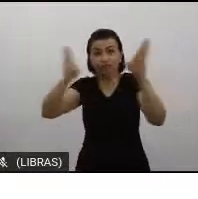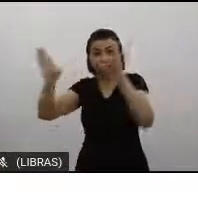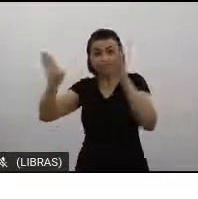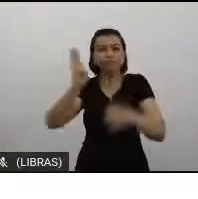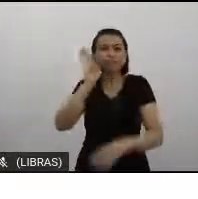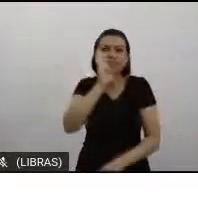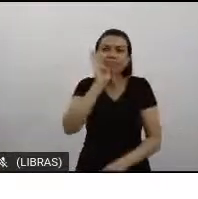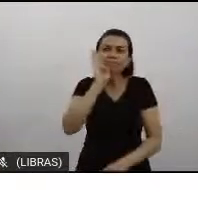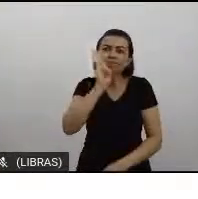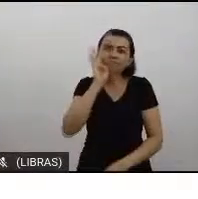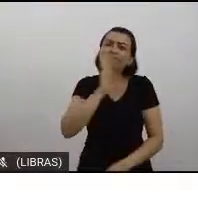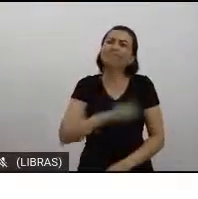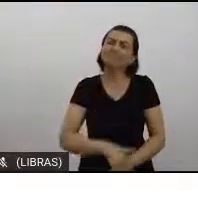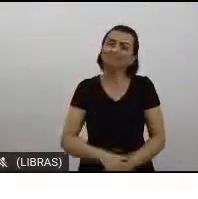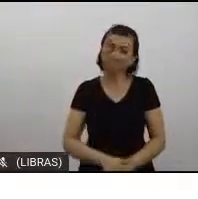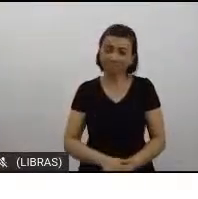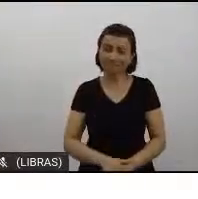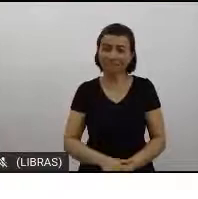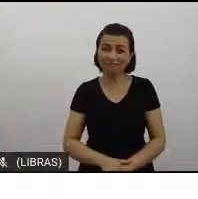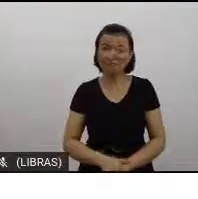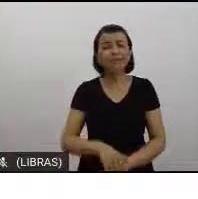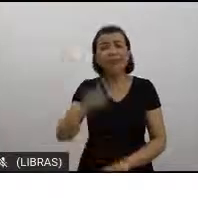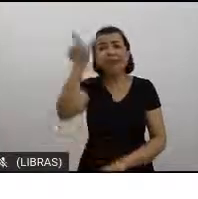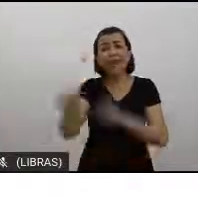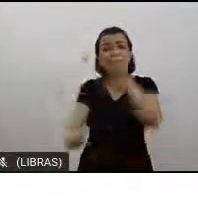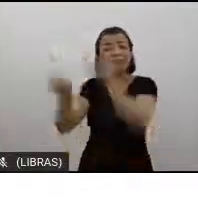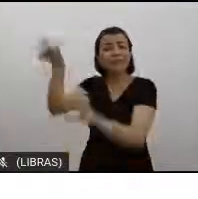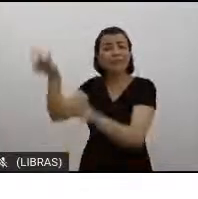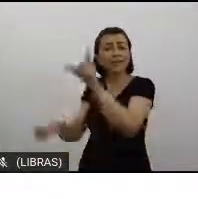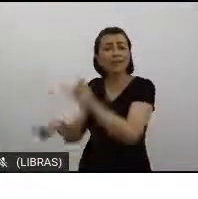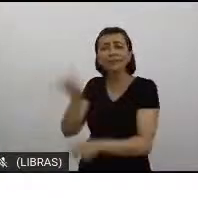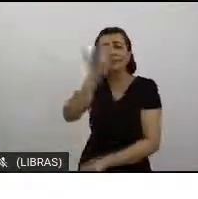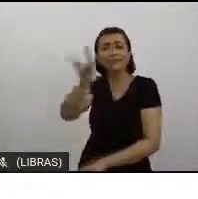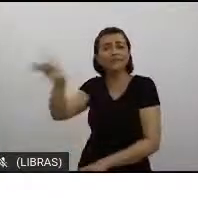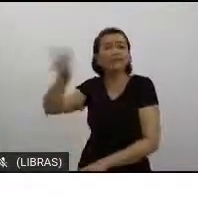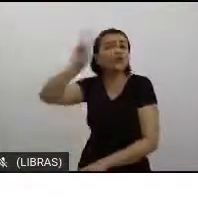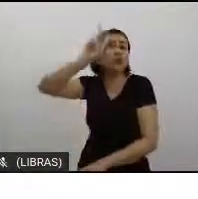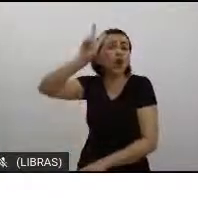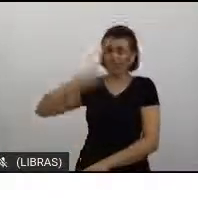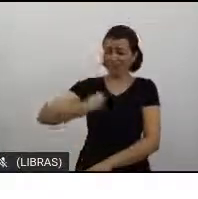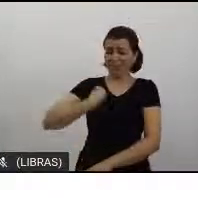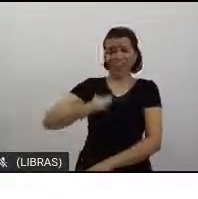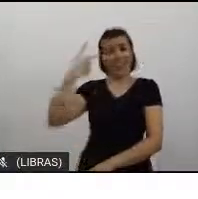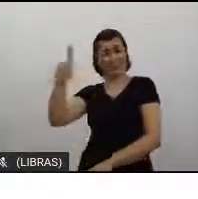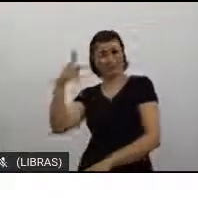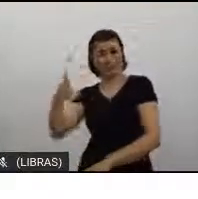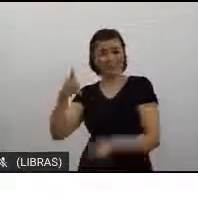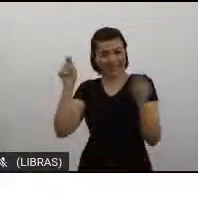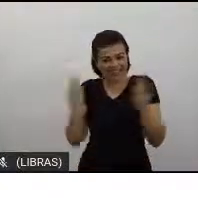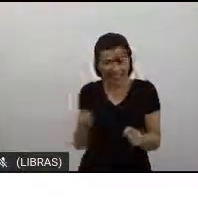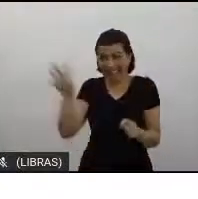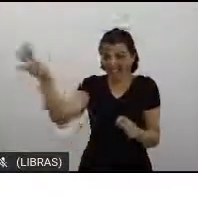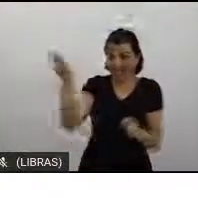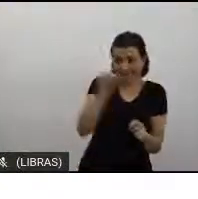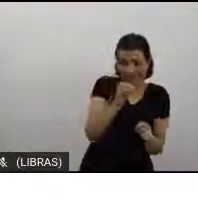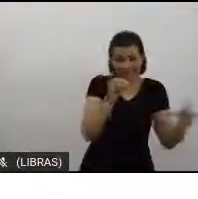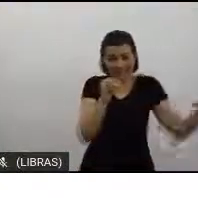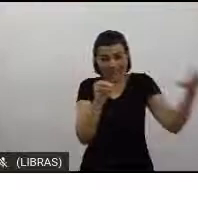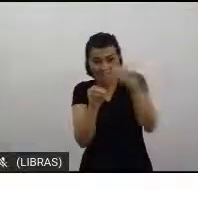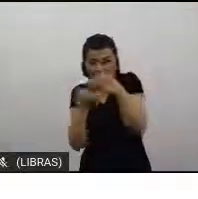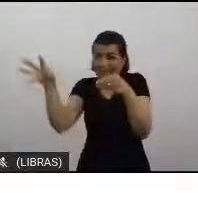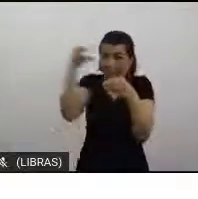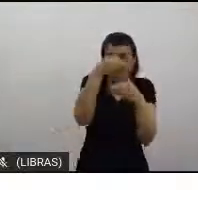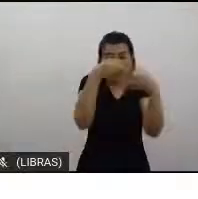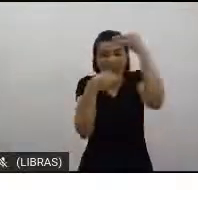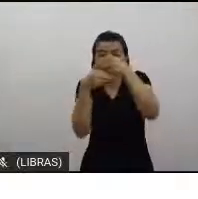através de pedaços de histórias e como é que aquilo pode formar uma narrativa? É uma interrogação sobre a ideia de